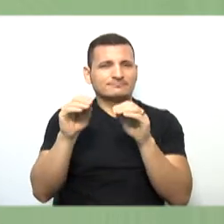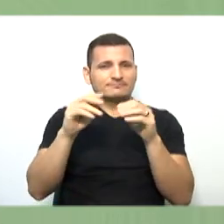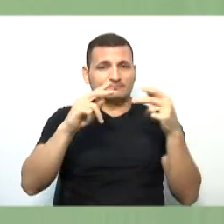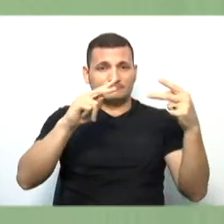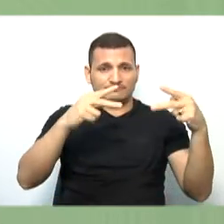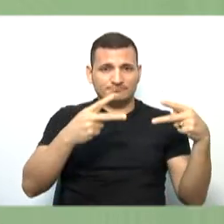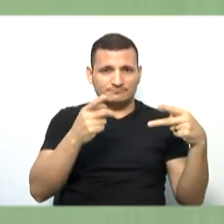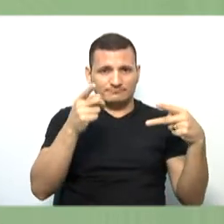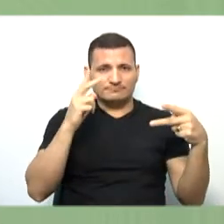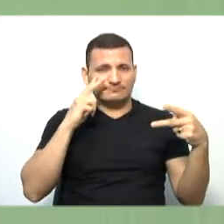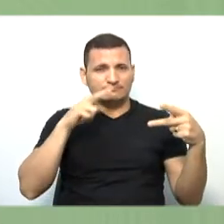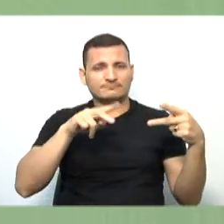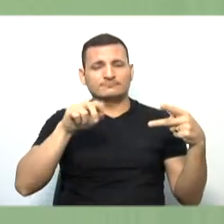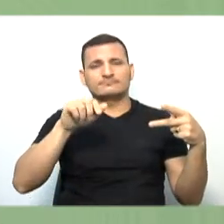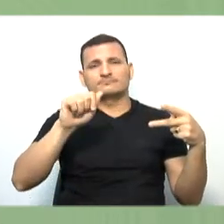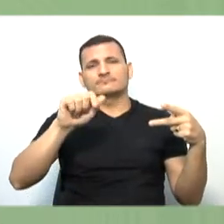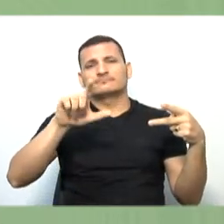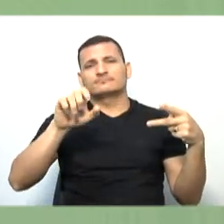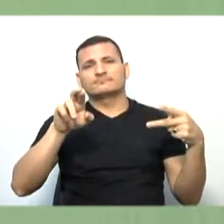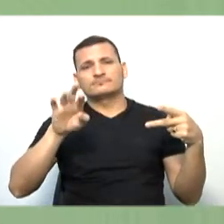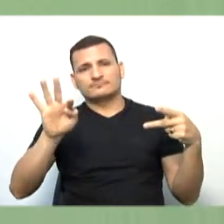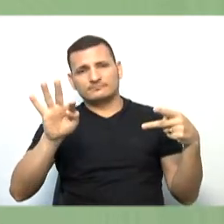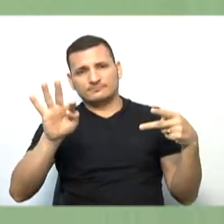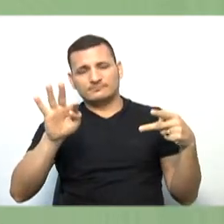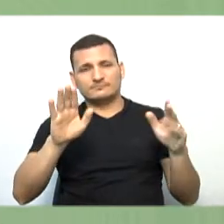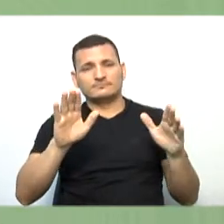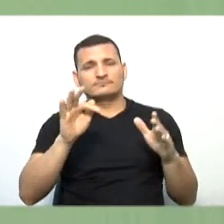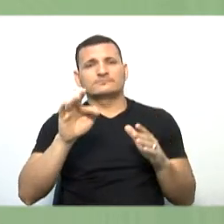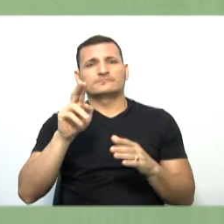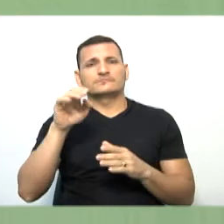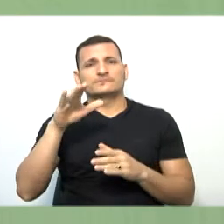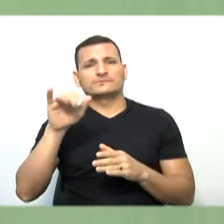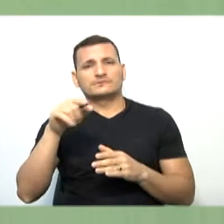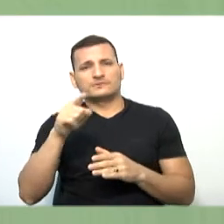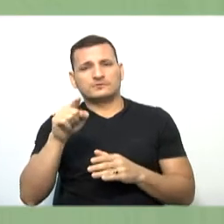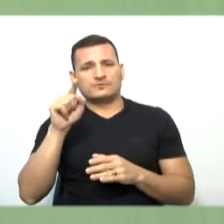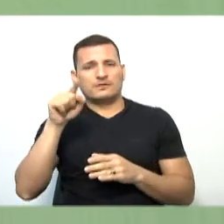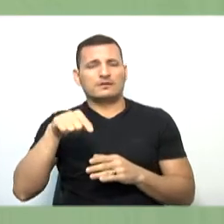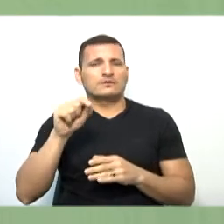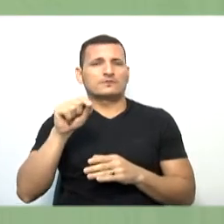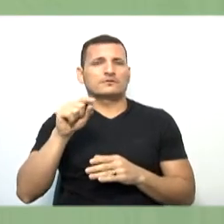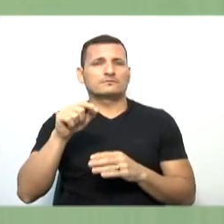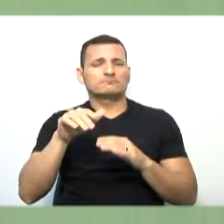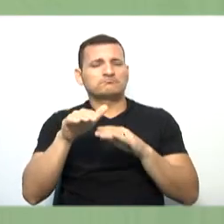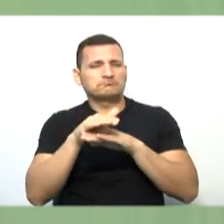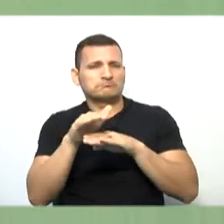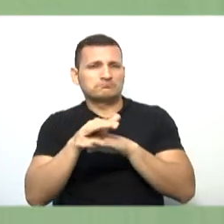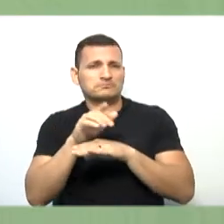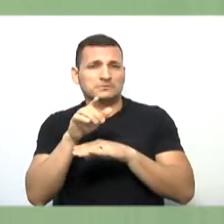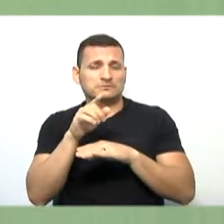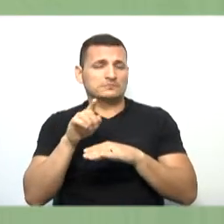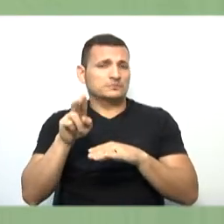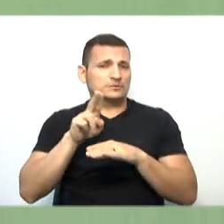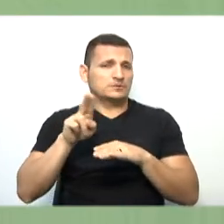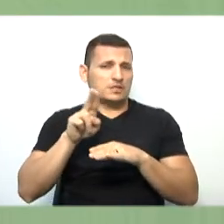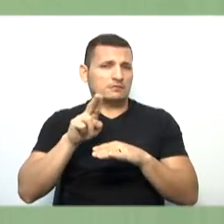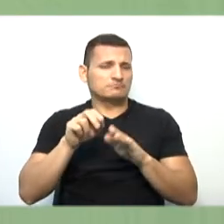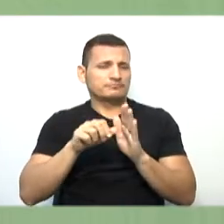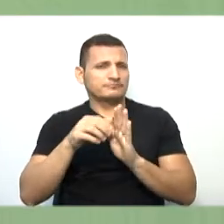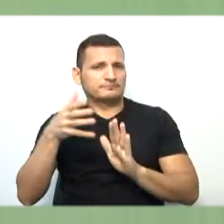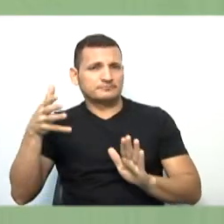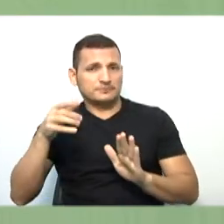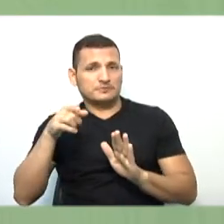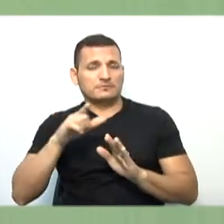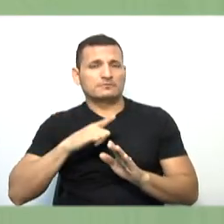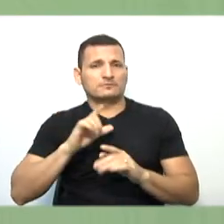HTML, ó, que foi o nosso alerta. A função, ela encapsula funcionalidades que você, quando for usar mais de uma vez, ela